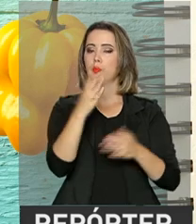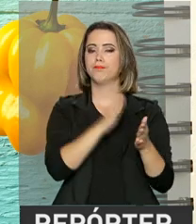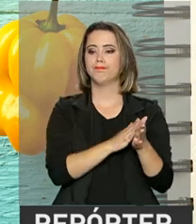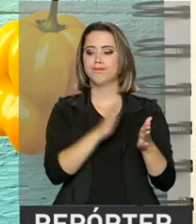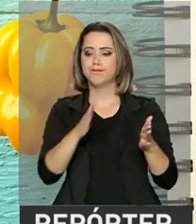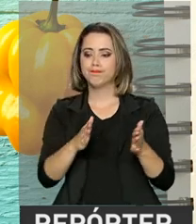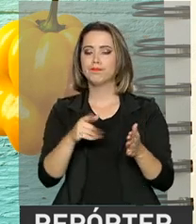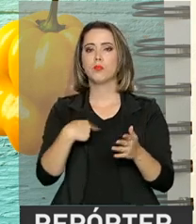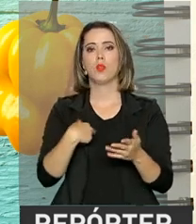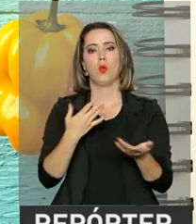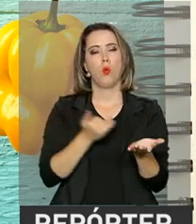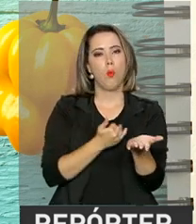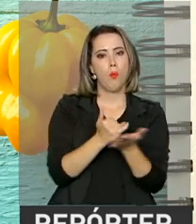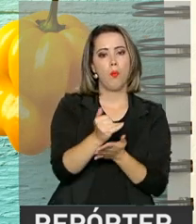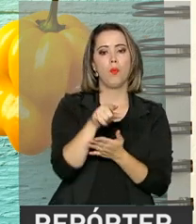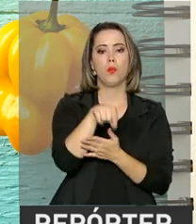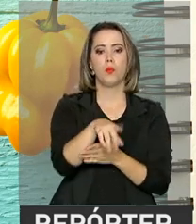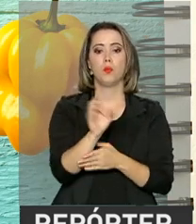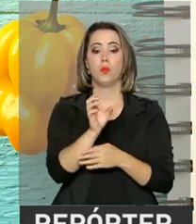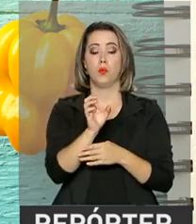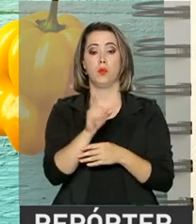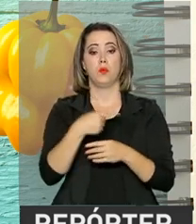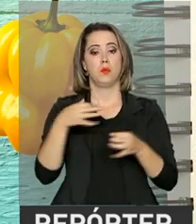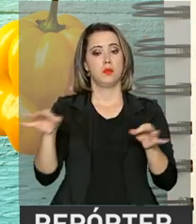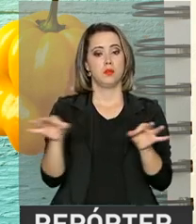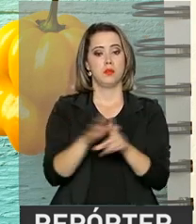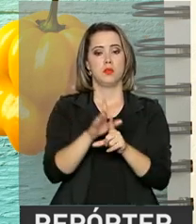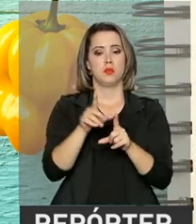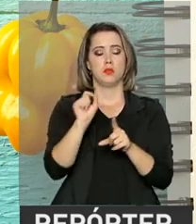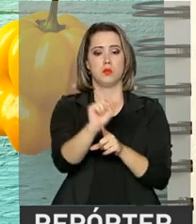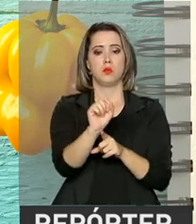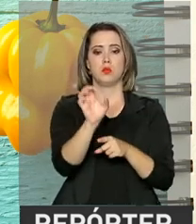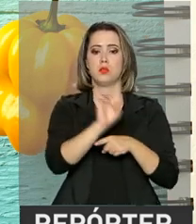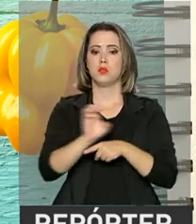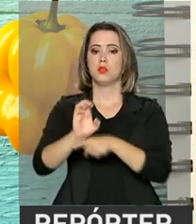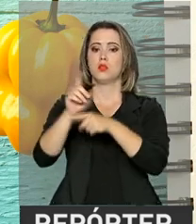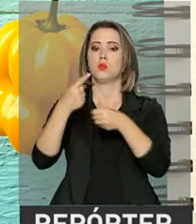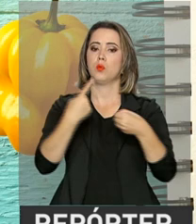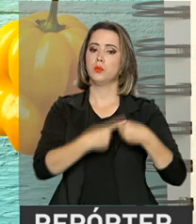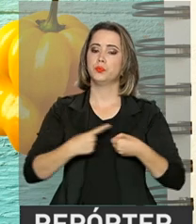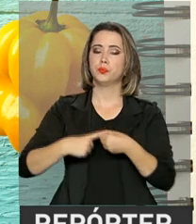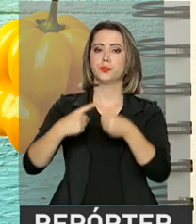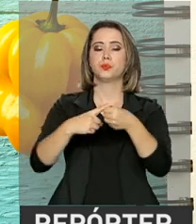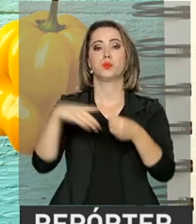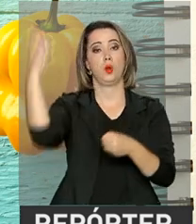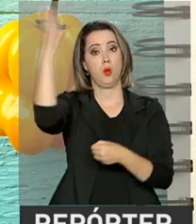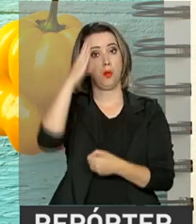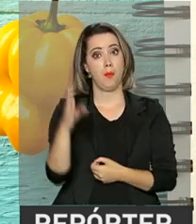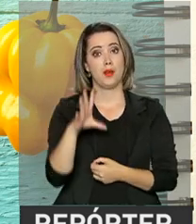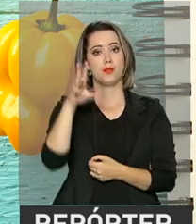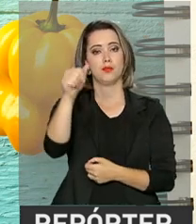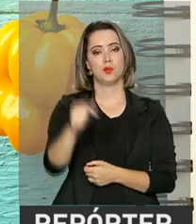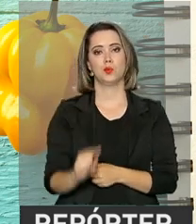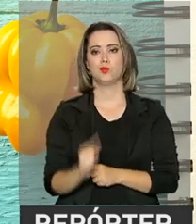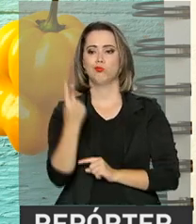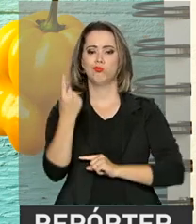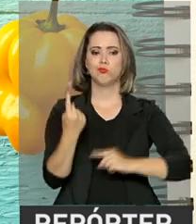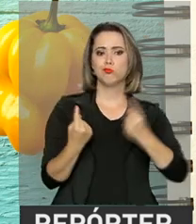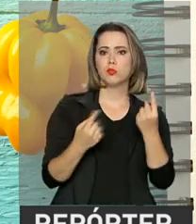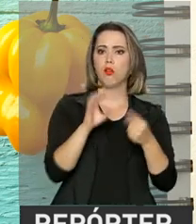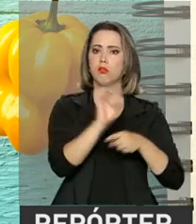etapas: eliminatória, estadual, regional e etapa nacional. Os primeiros colocados de cada